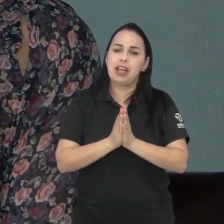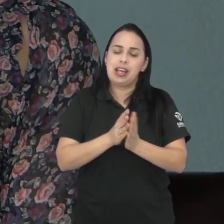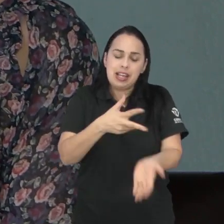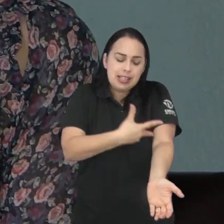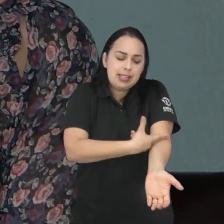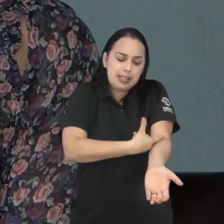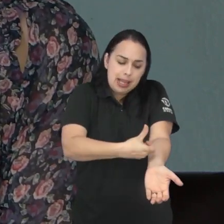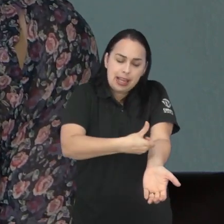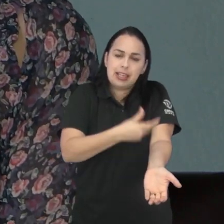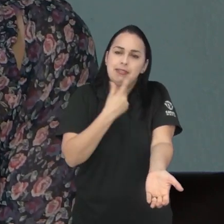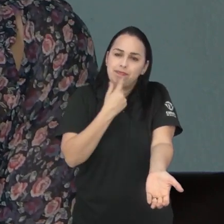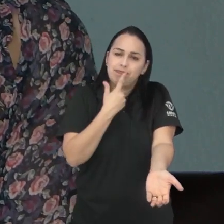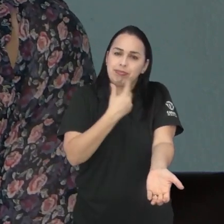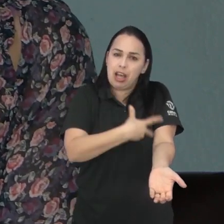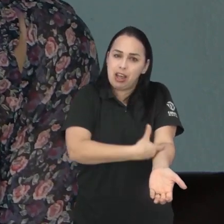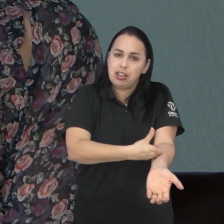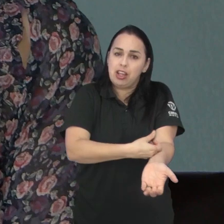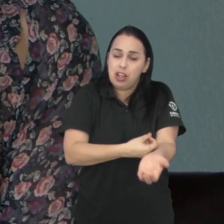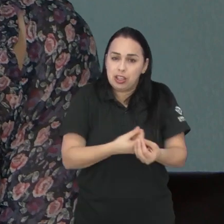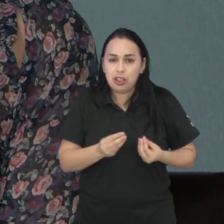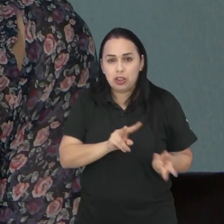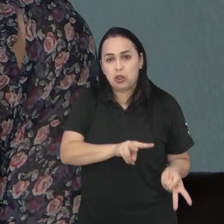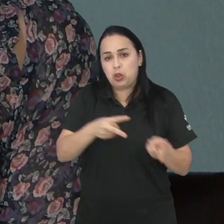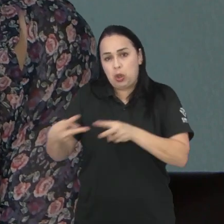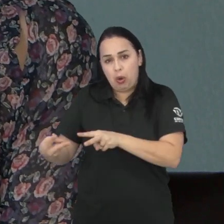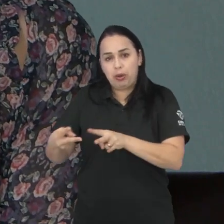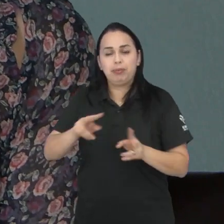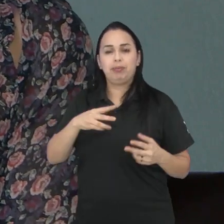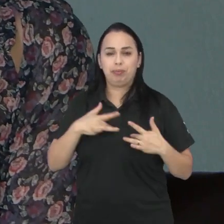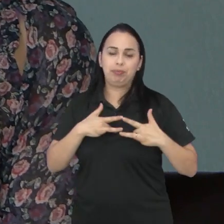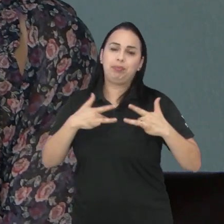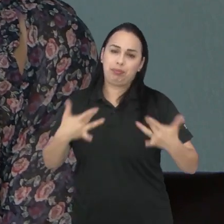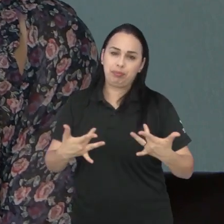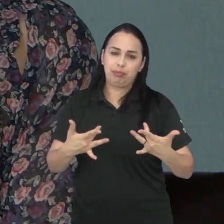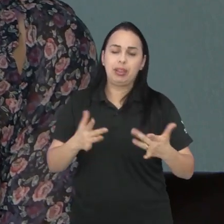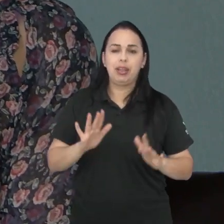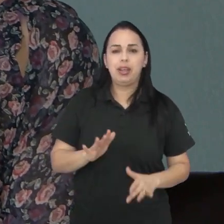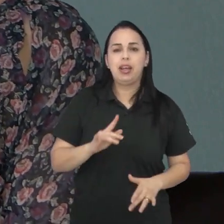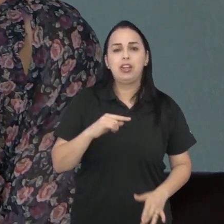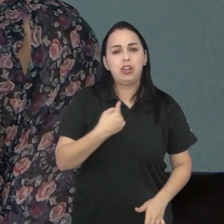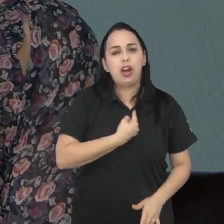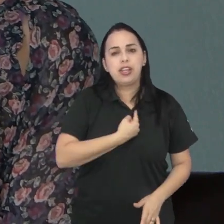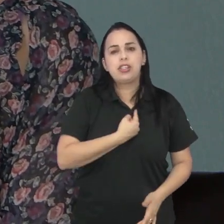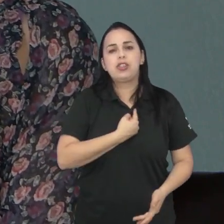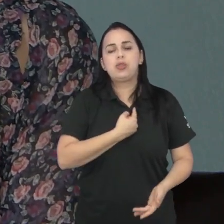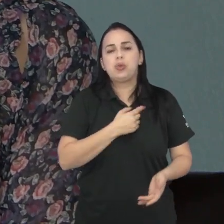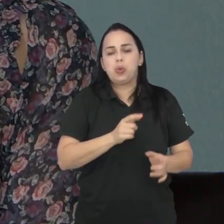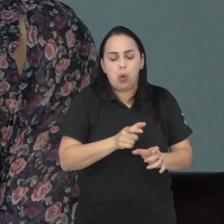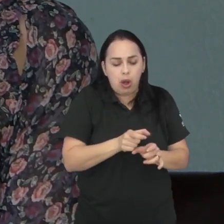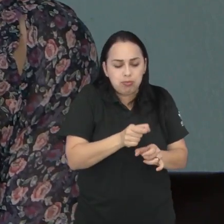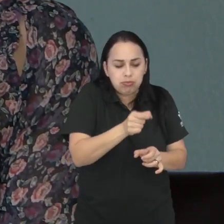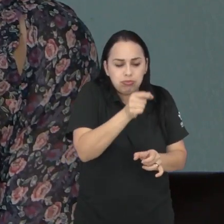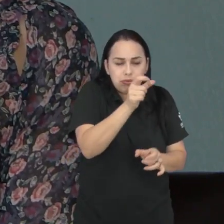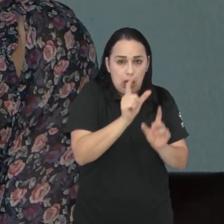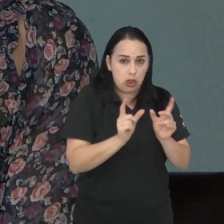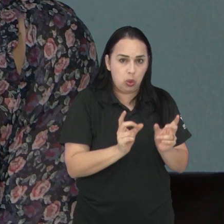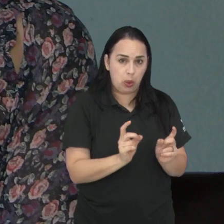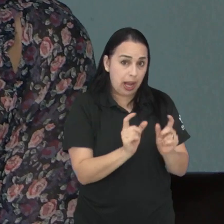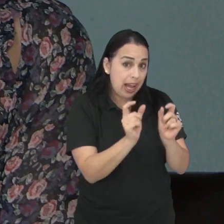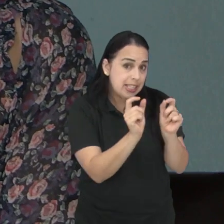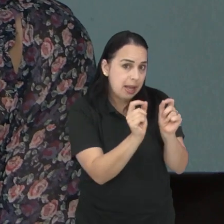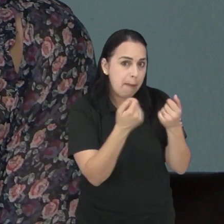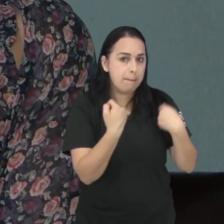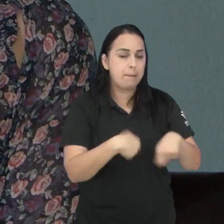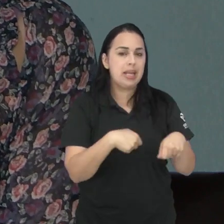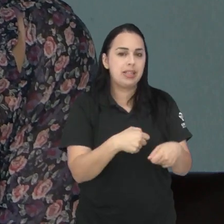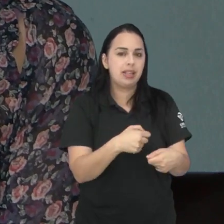sangue né porque assim como nós né no caso da leucemia no caso do melão múltiplo né e outras doenças